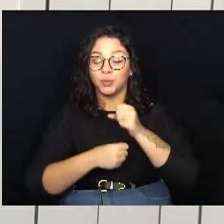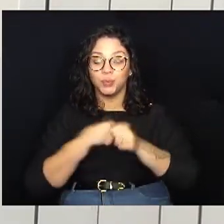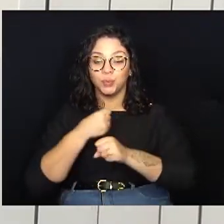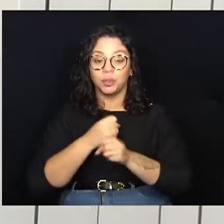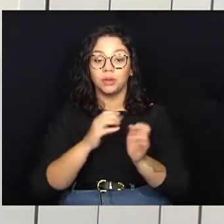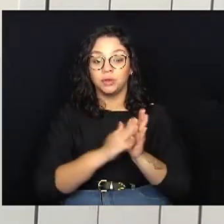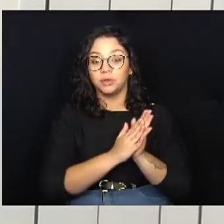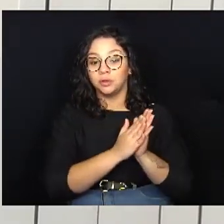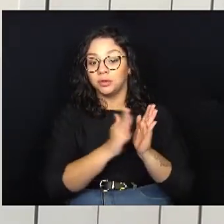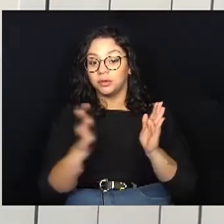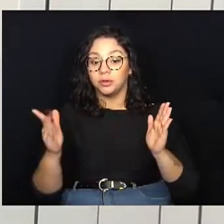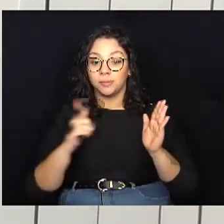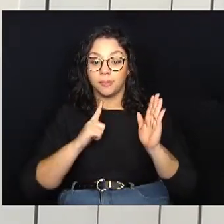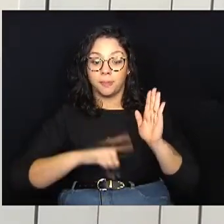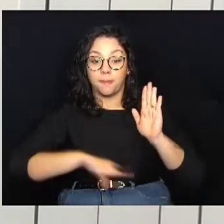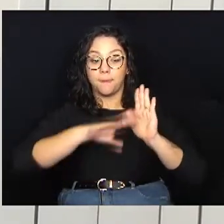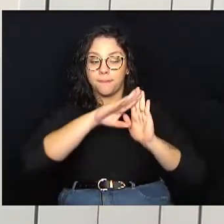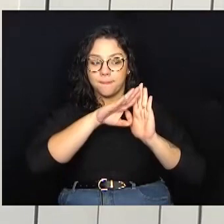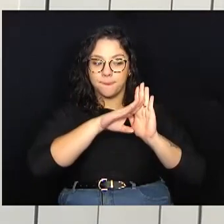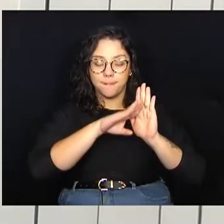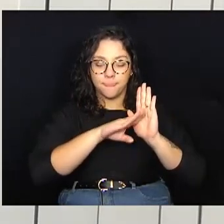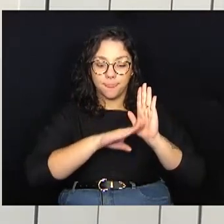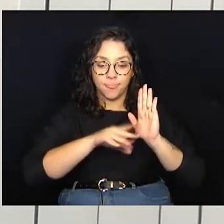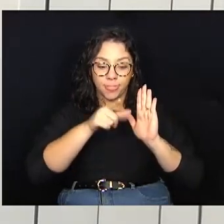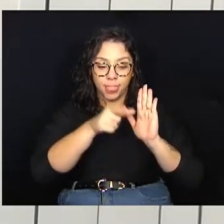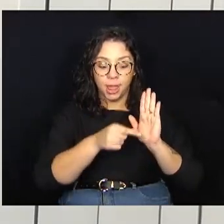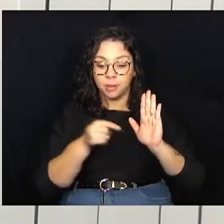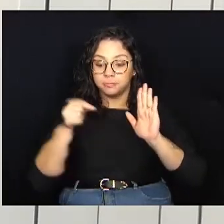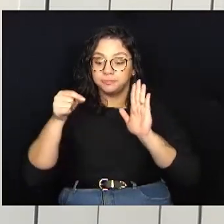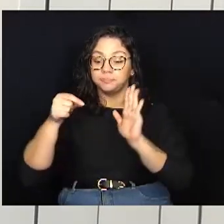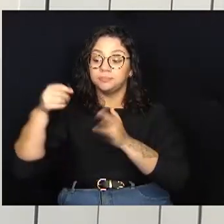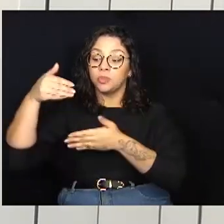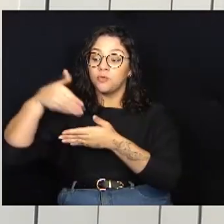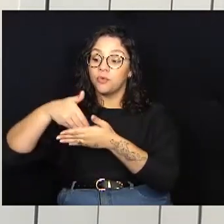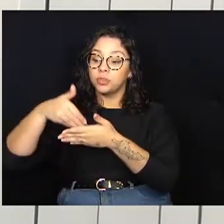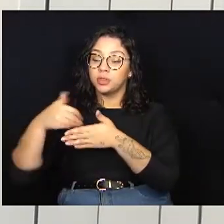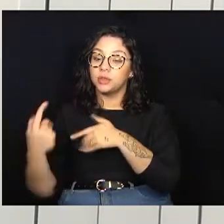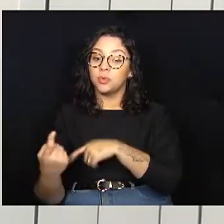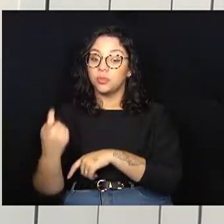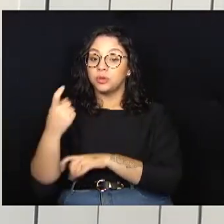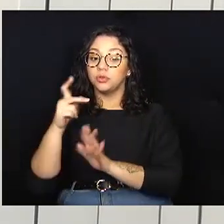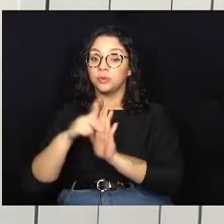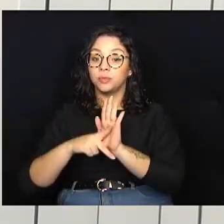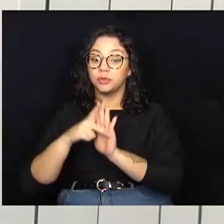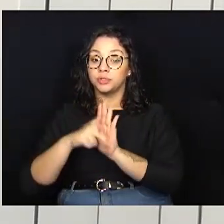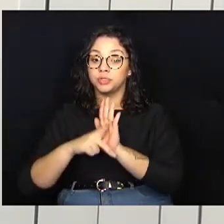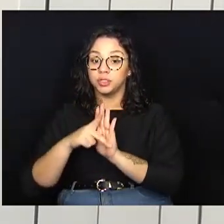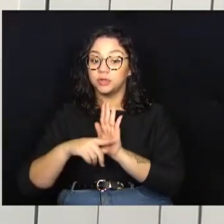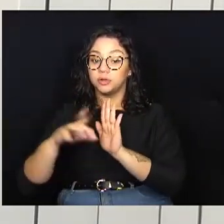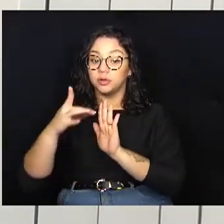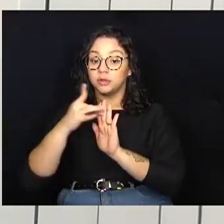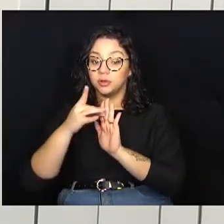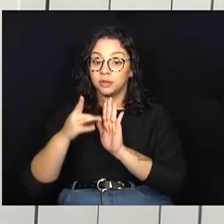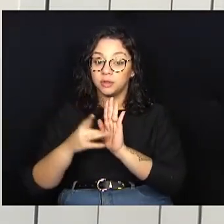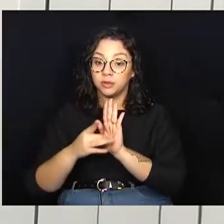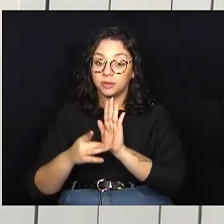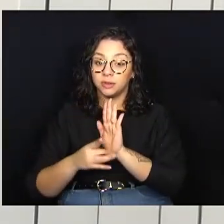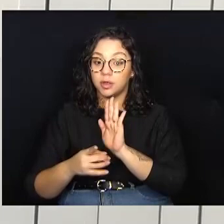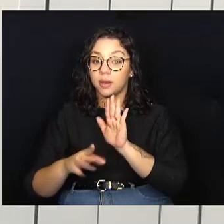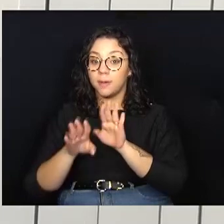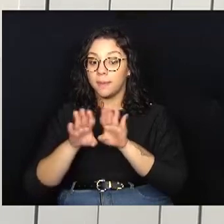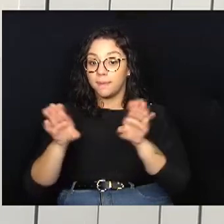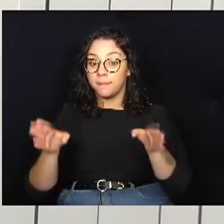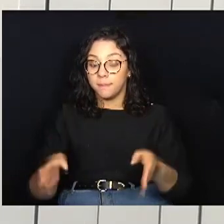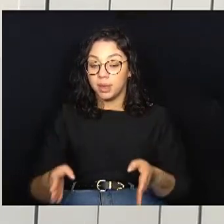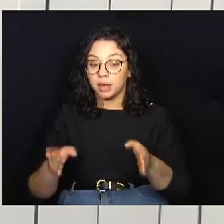itens previstos para análise está em votação única o projeto de resolução da mesa do Legislativo que